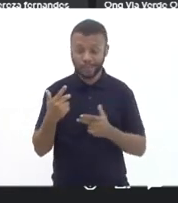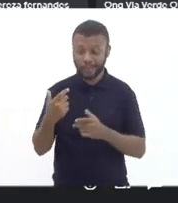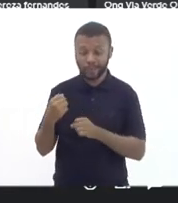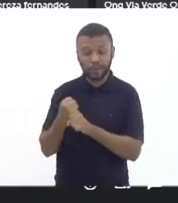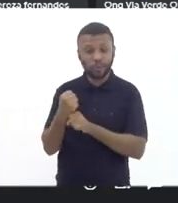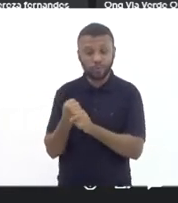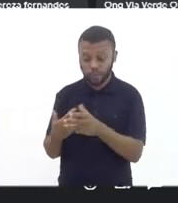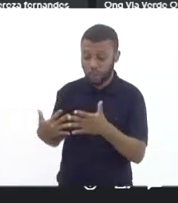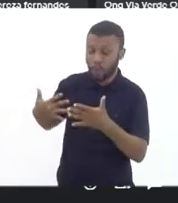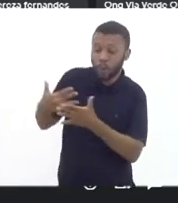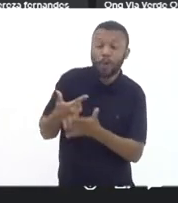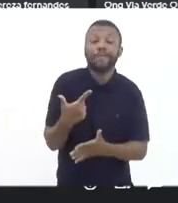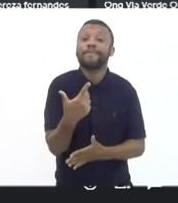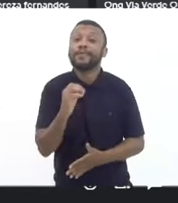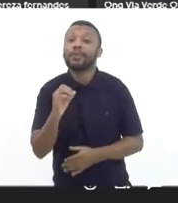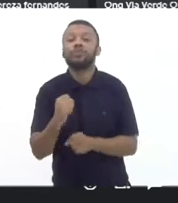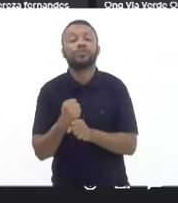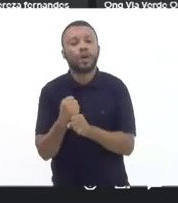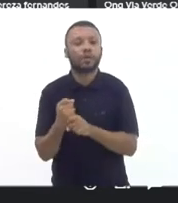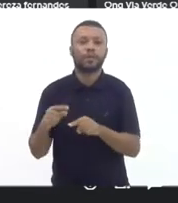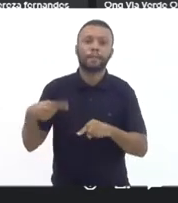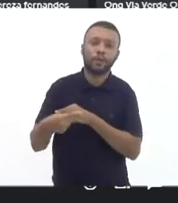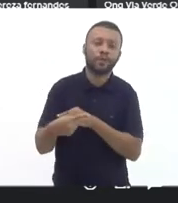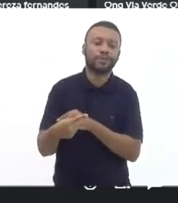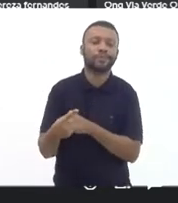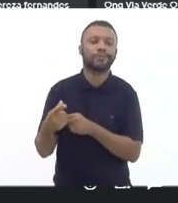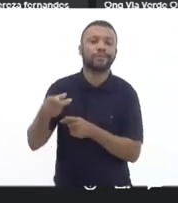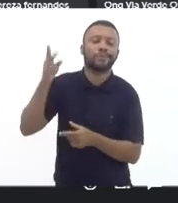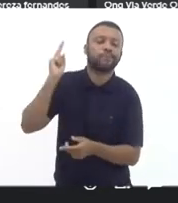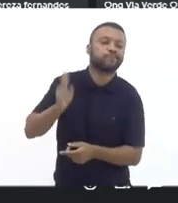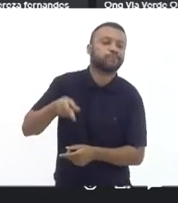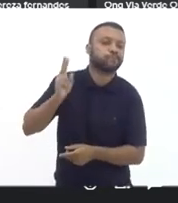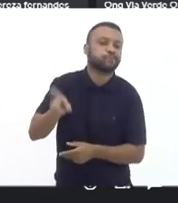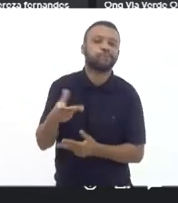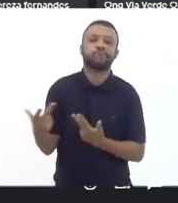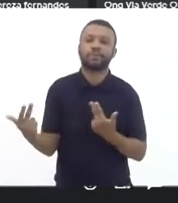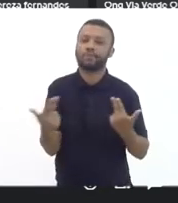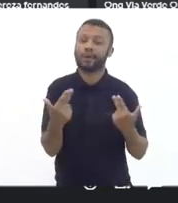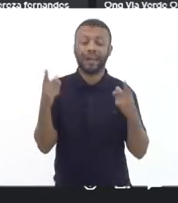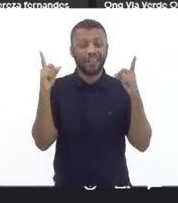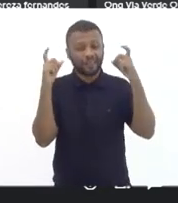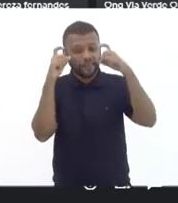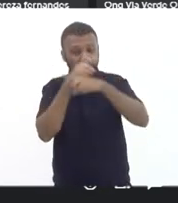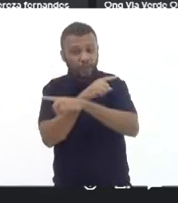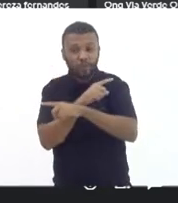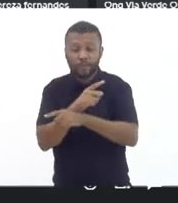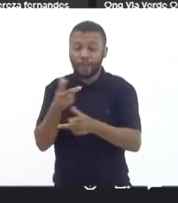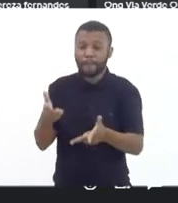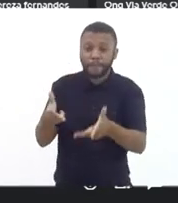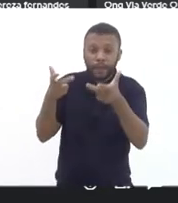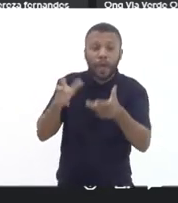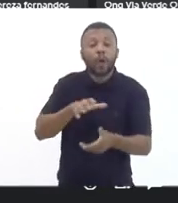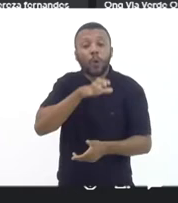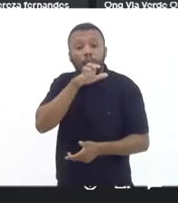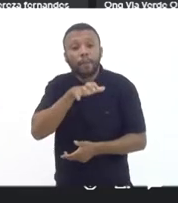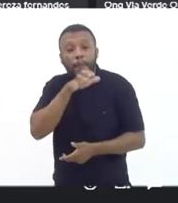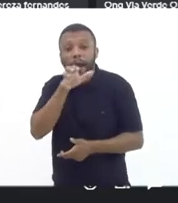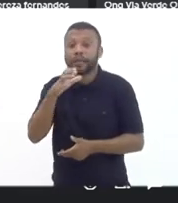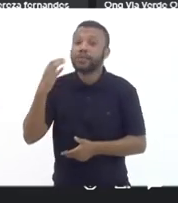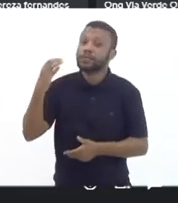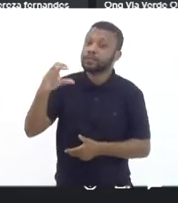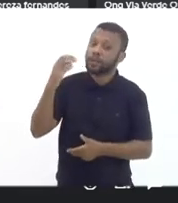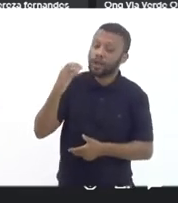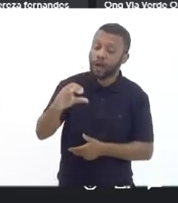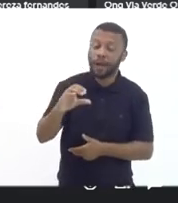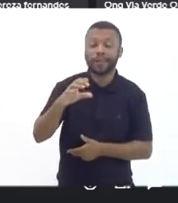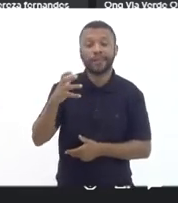coisa. É realmente muito difícil a gente ver os animais de Niterói serem resgatados pela briosa